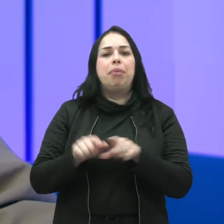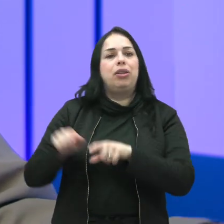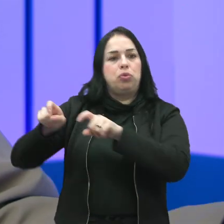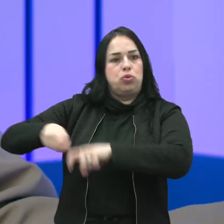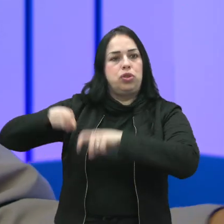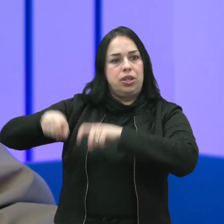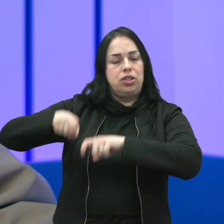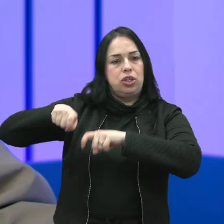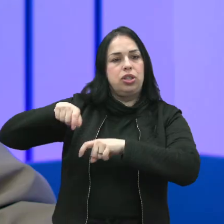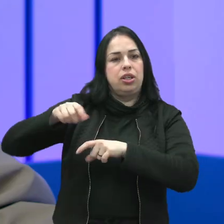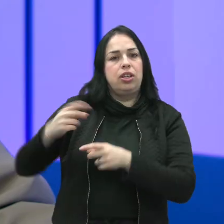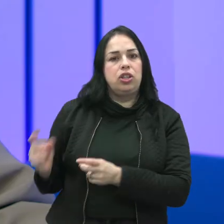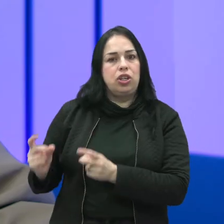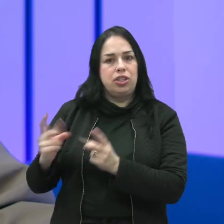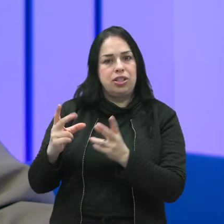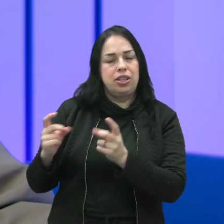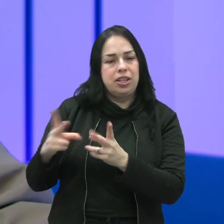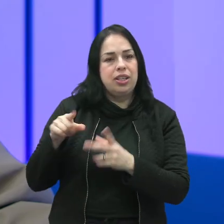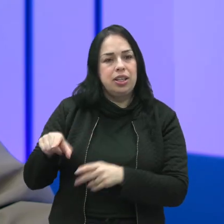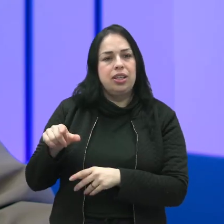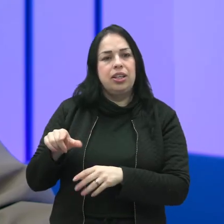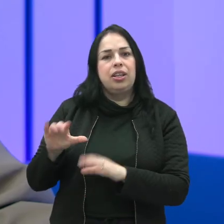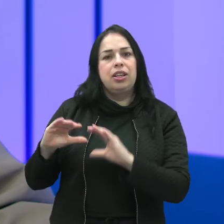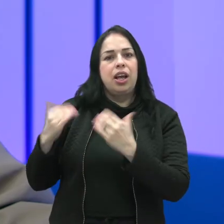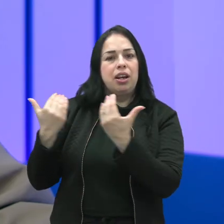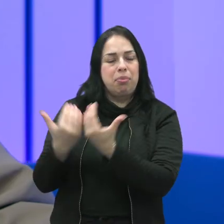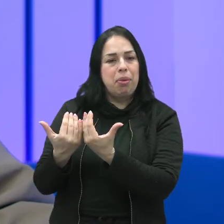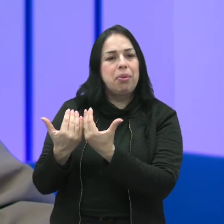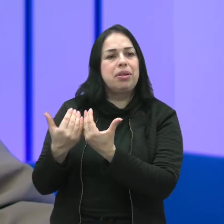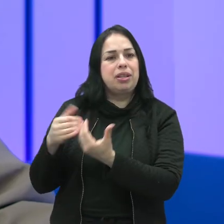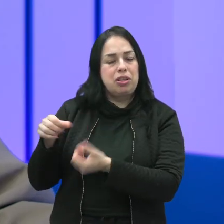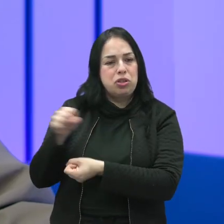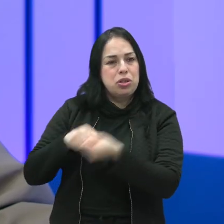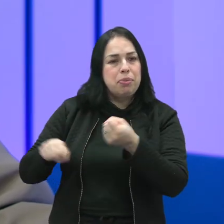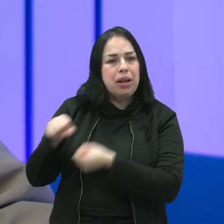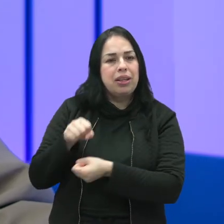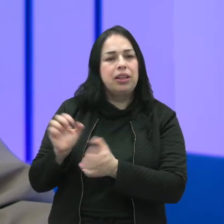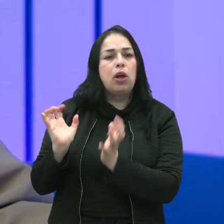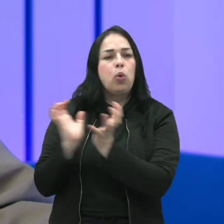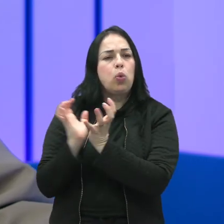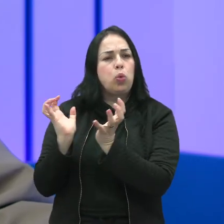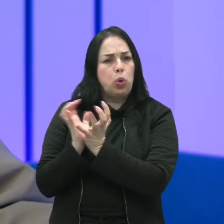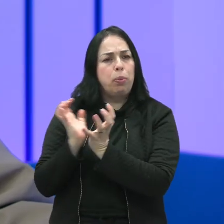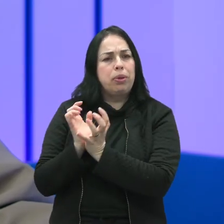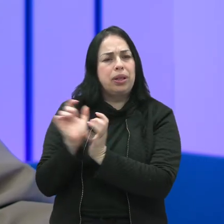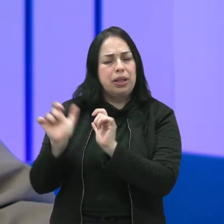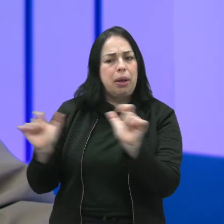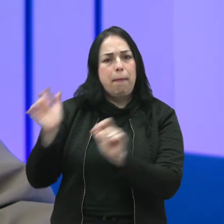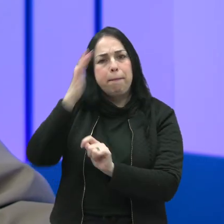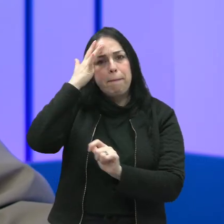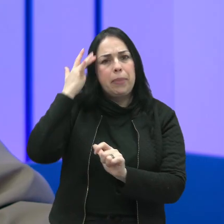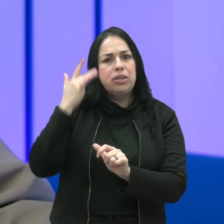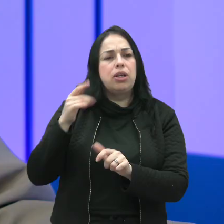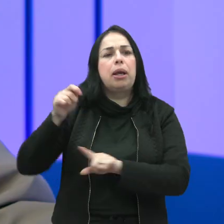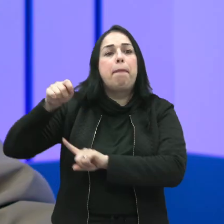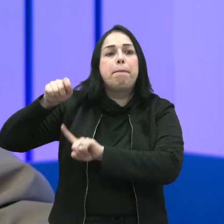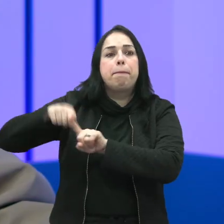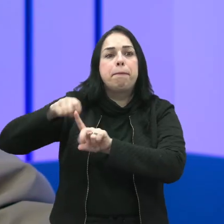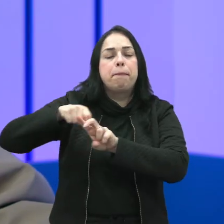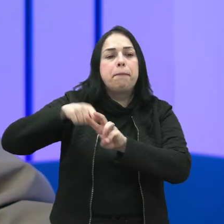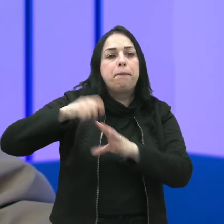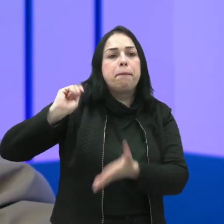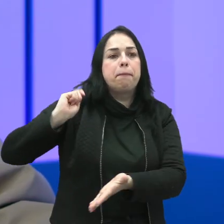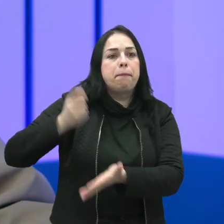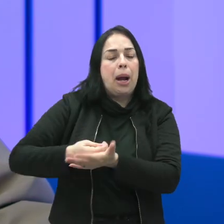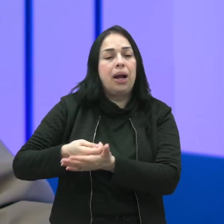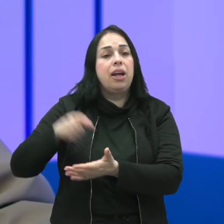de comercialização que a gente faz, né, que é o CSA, que é a Comunidade Sustenta a Agricultura. Então a gente tem um grupo de pessoas em São José que paga mensalmente e